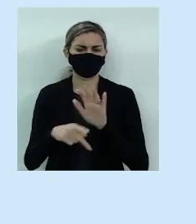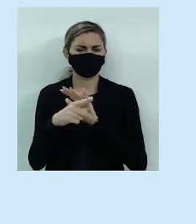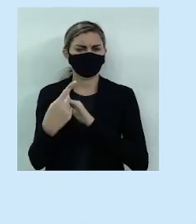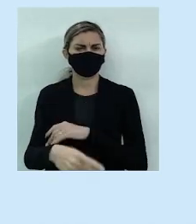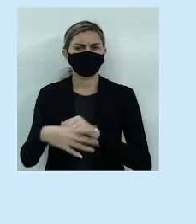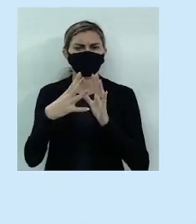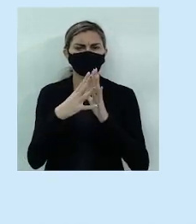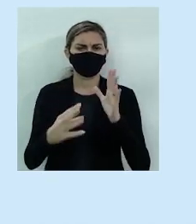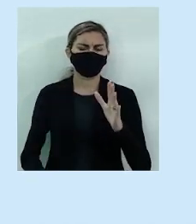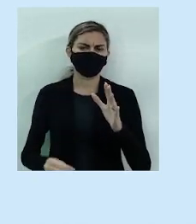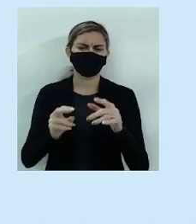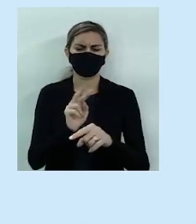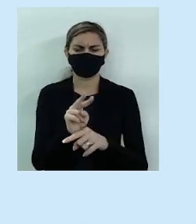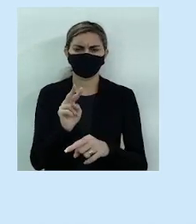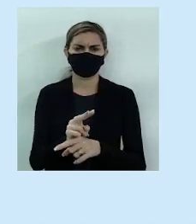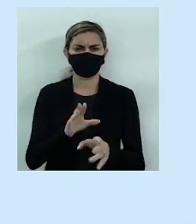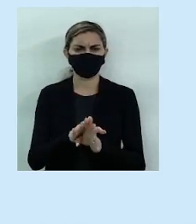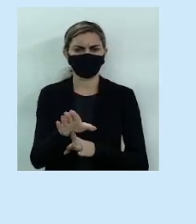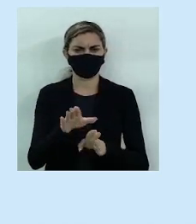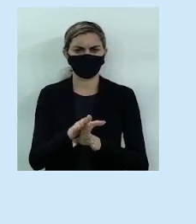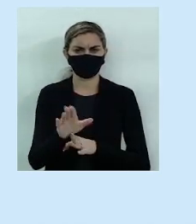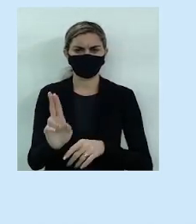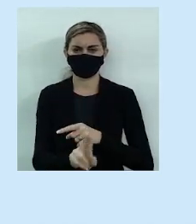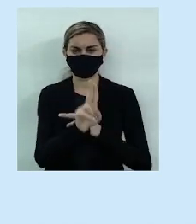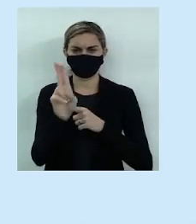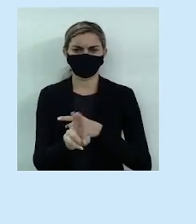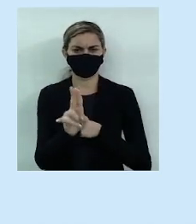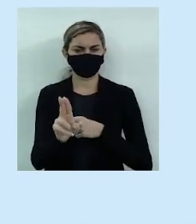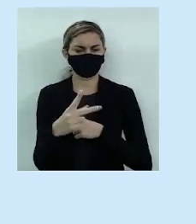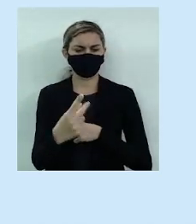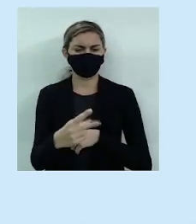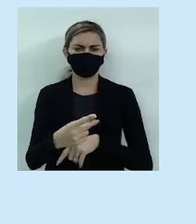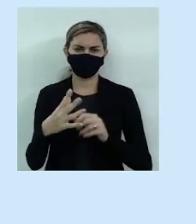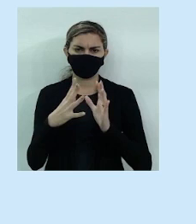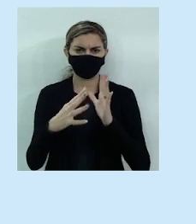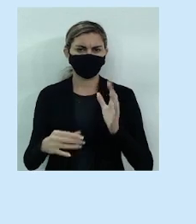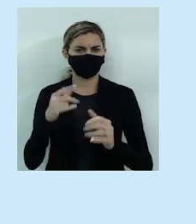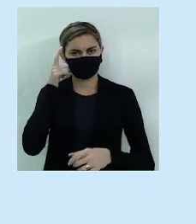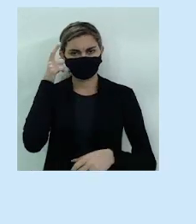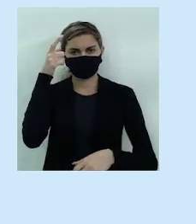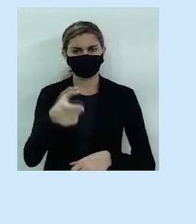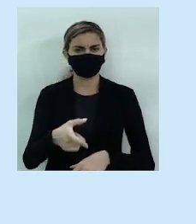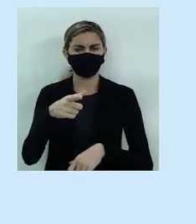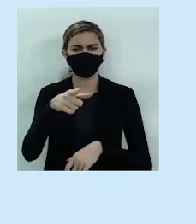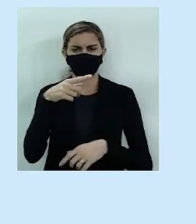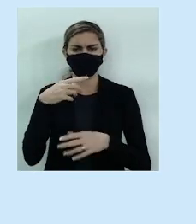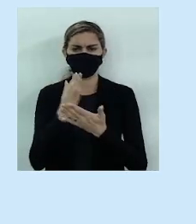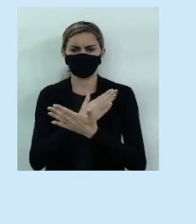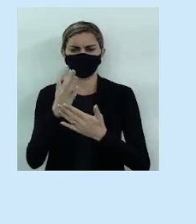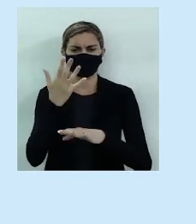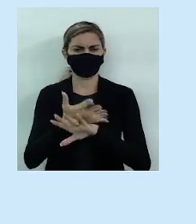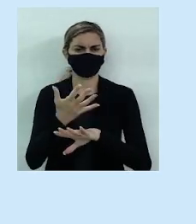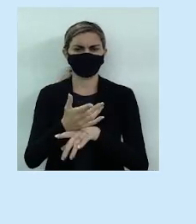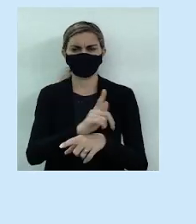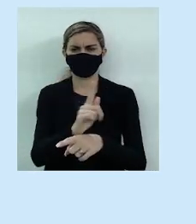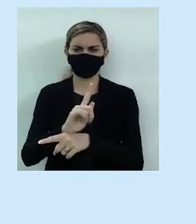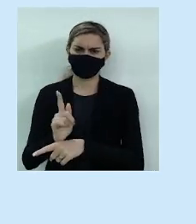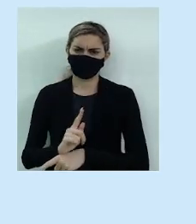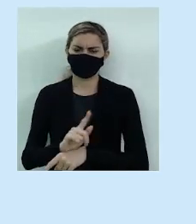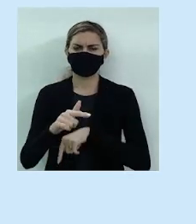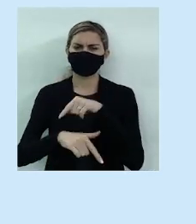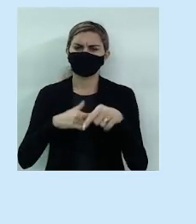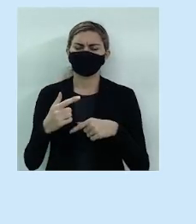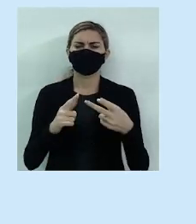do módulo Preservação e Orientação do Usuário. Esse módulo é bem interessante, ele vai lidar com algumas disciplinas de gestão de